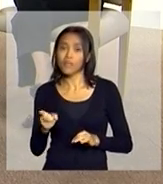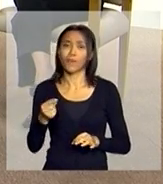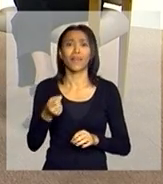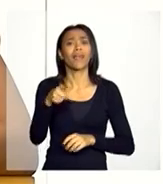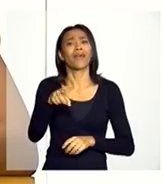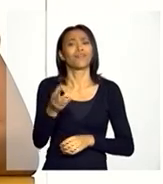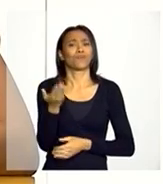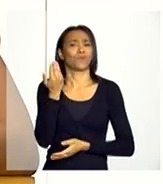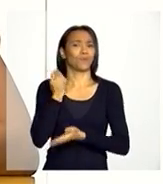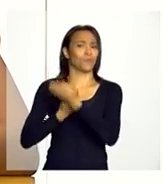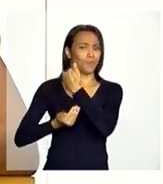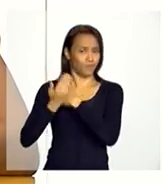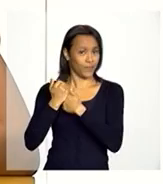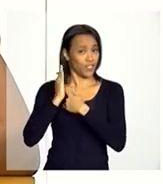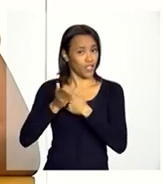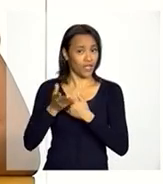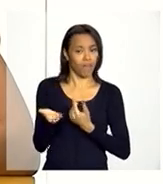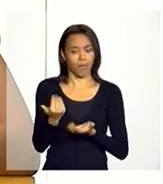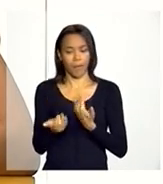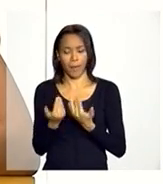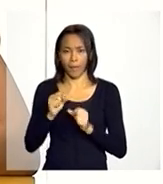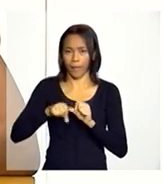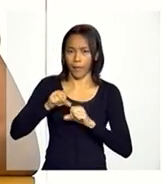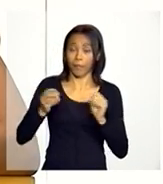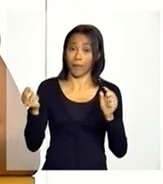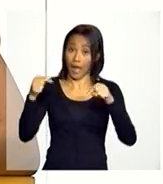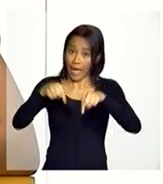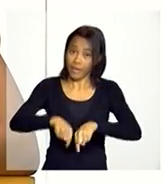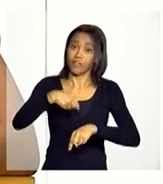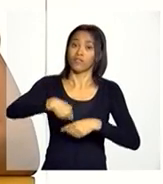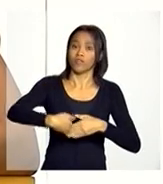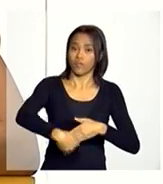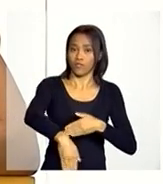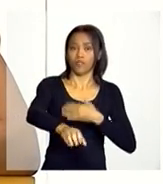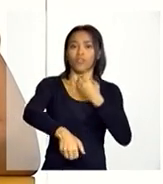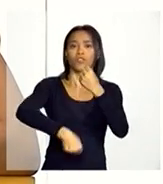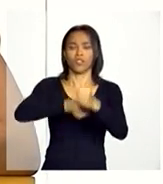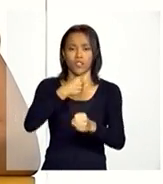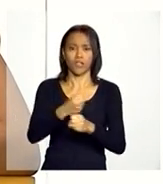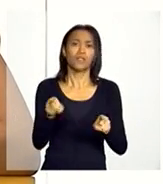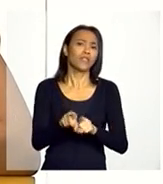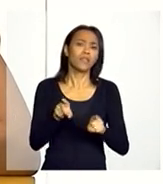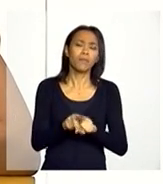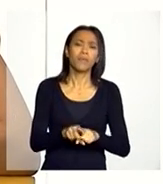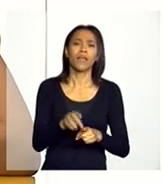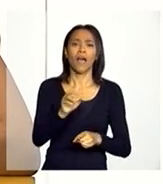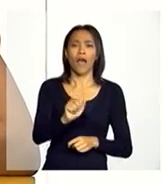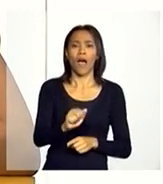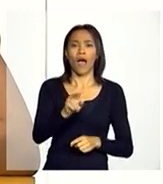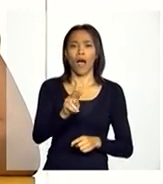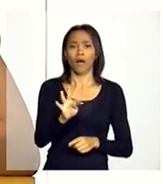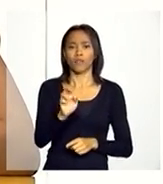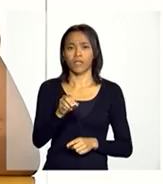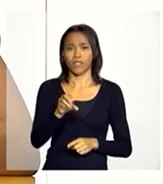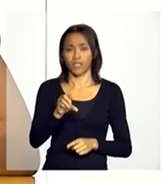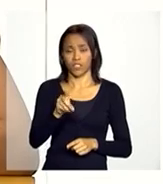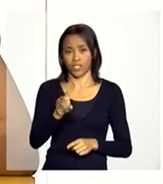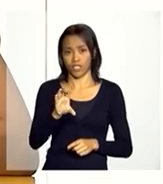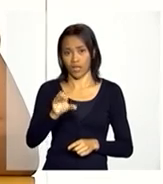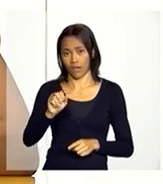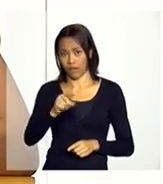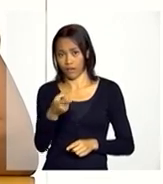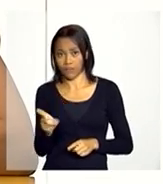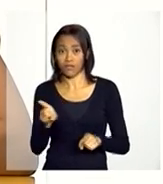passado que já está sendo reformulado para este ano né e o do sistema de autenticação e autorização tá o curso lá